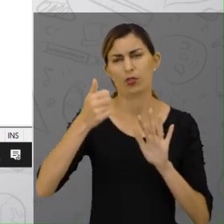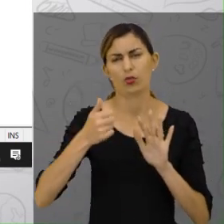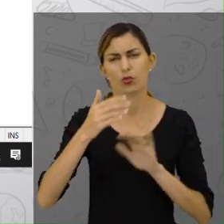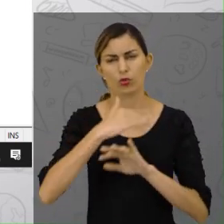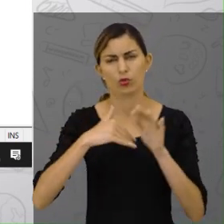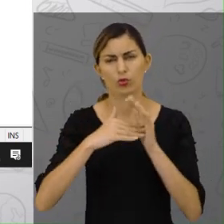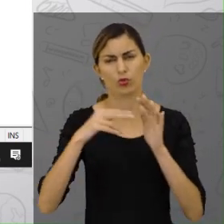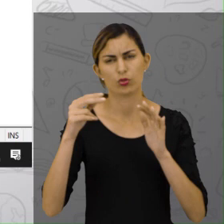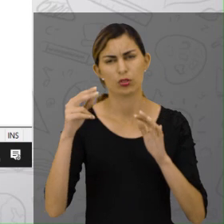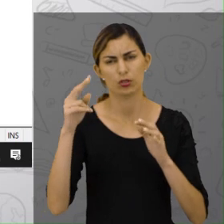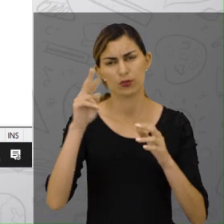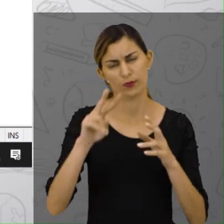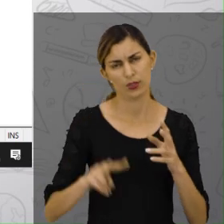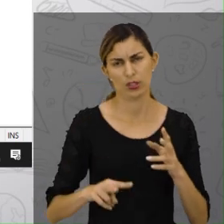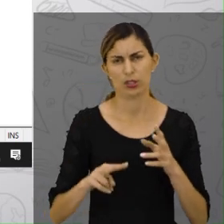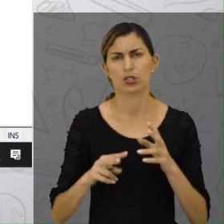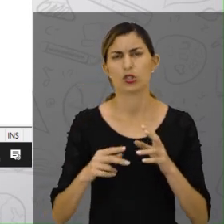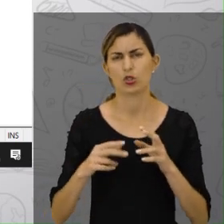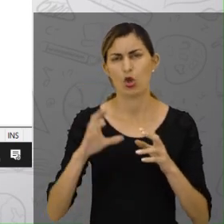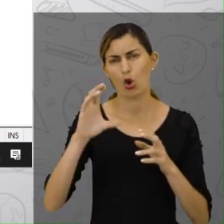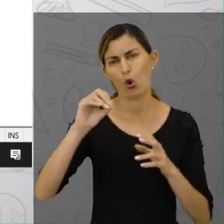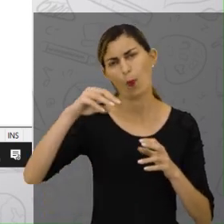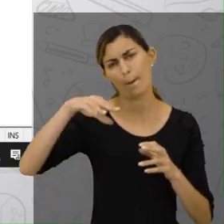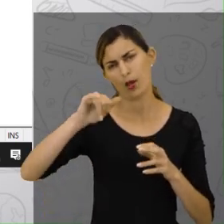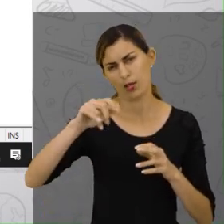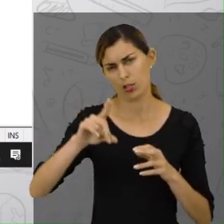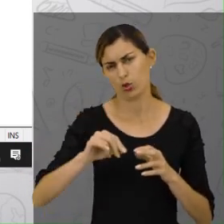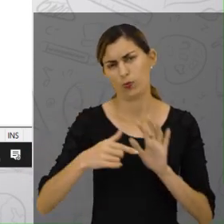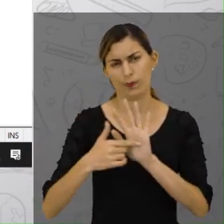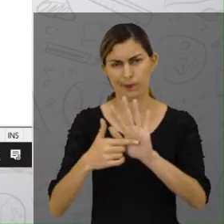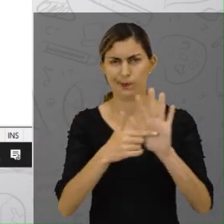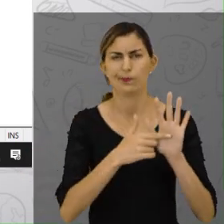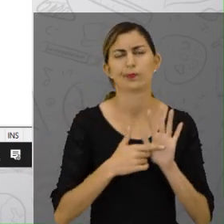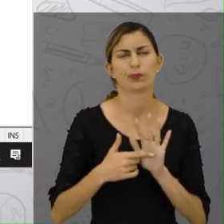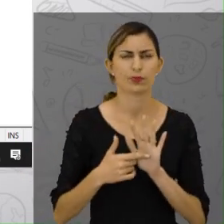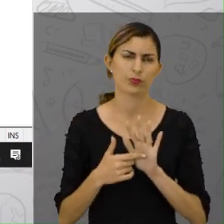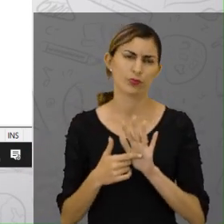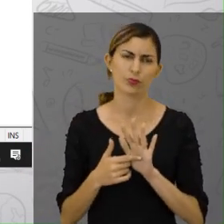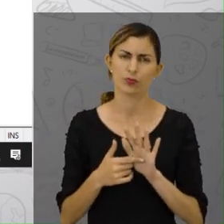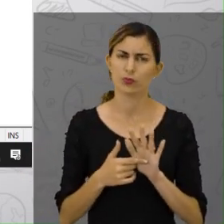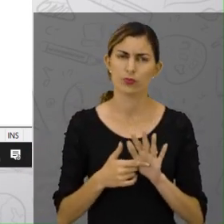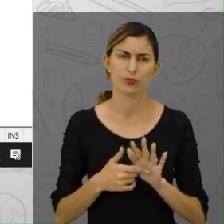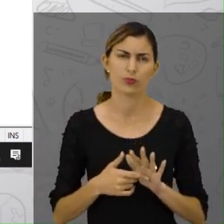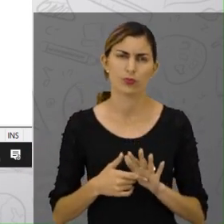melhor, todas as vezes que esse comando for exibido,